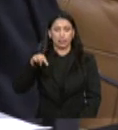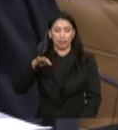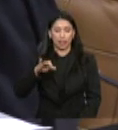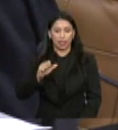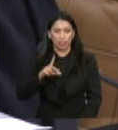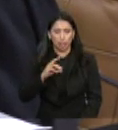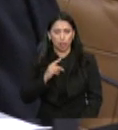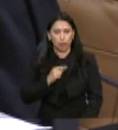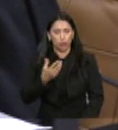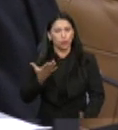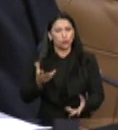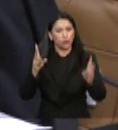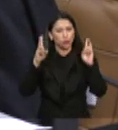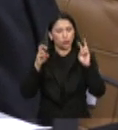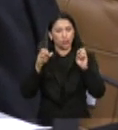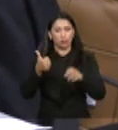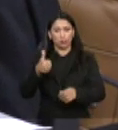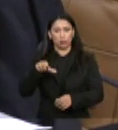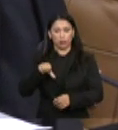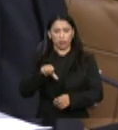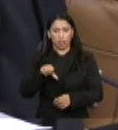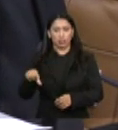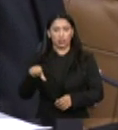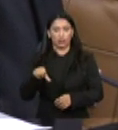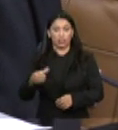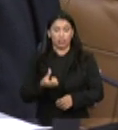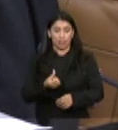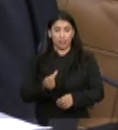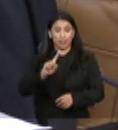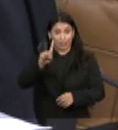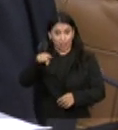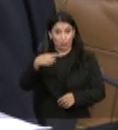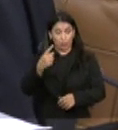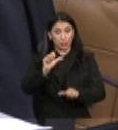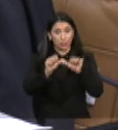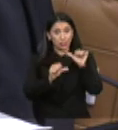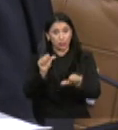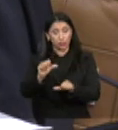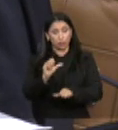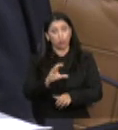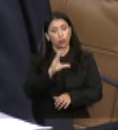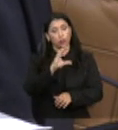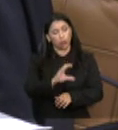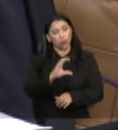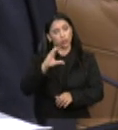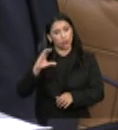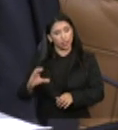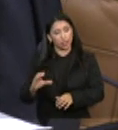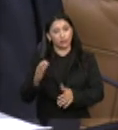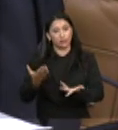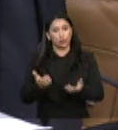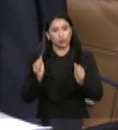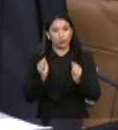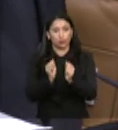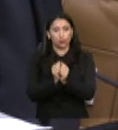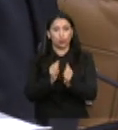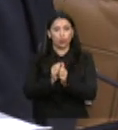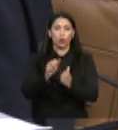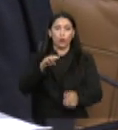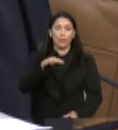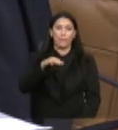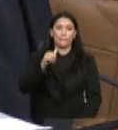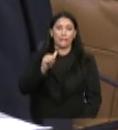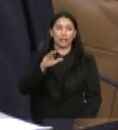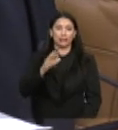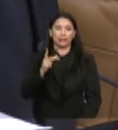o que veio tornar-se 1916 O Código Civil ao lado do próprio Machado de Assis e de